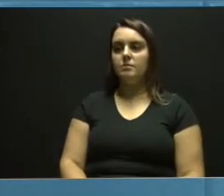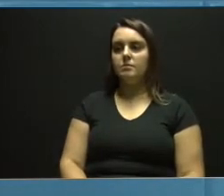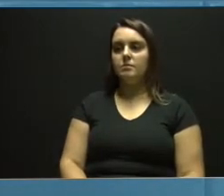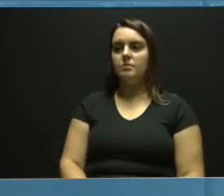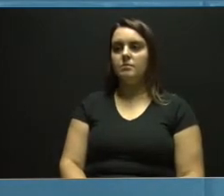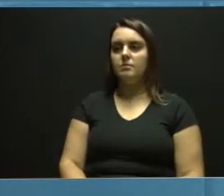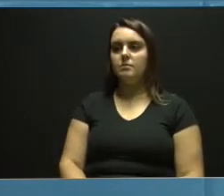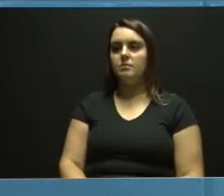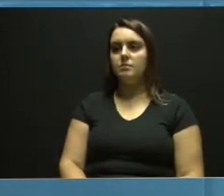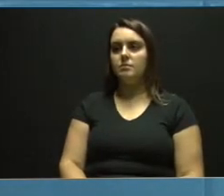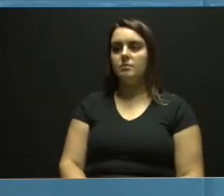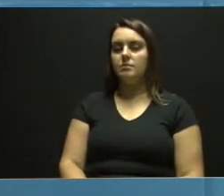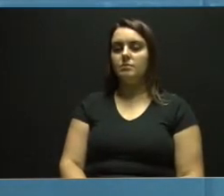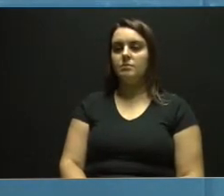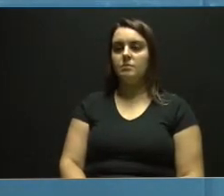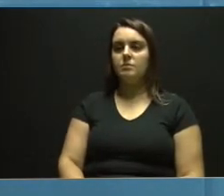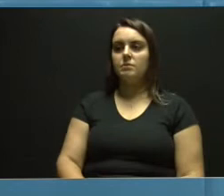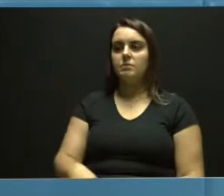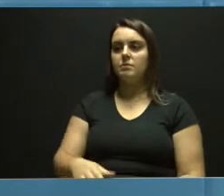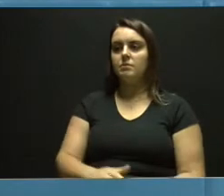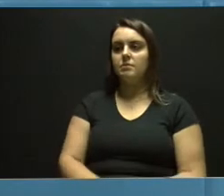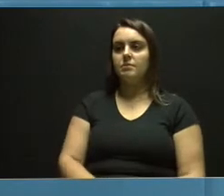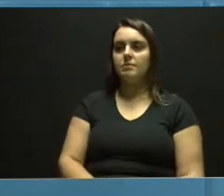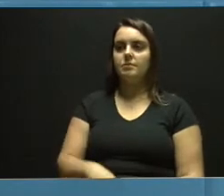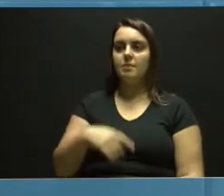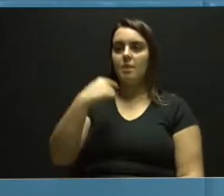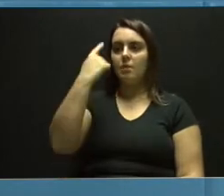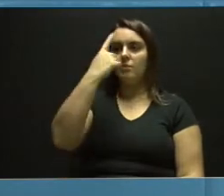os meus olhos coloridos